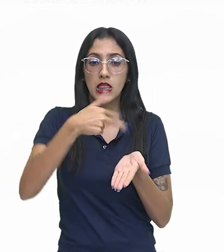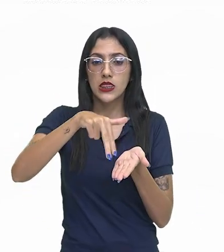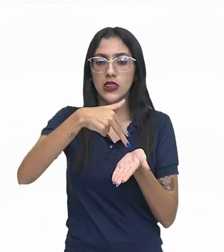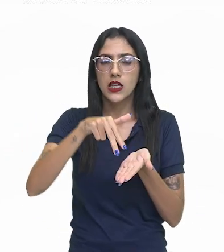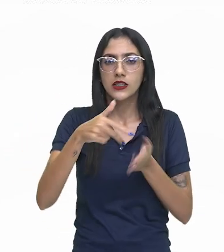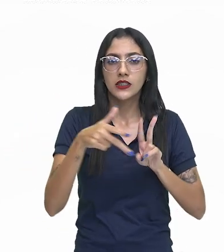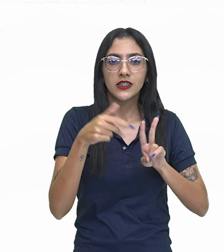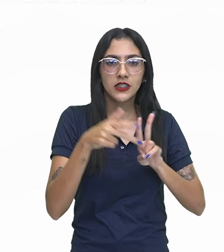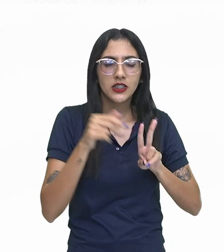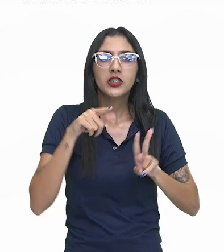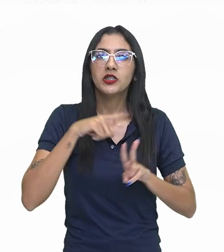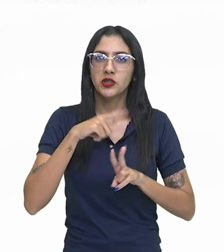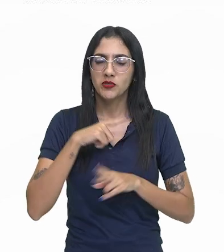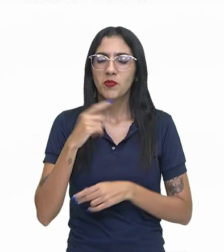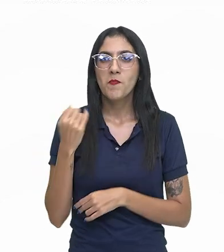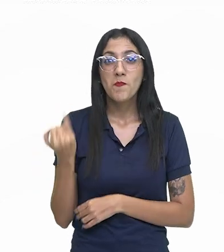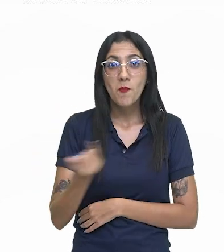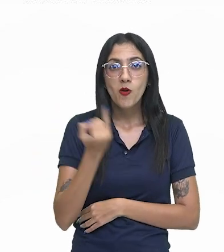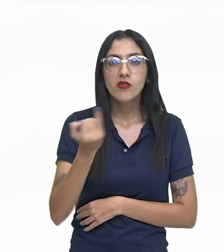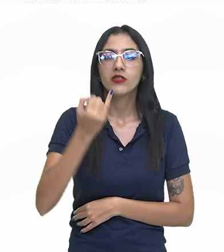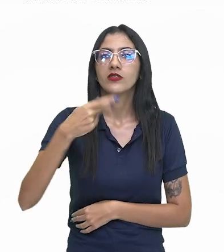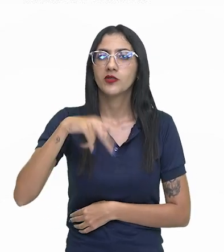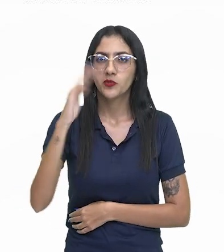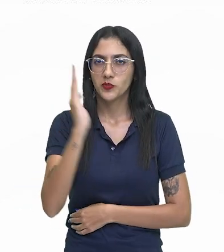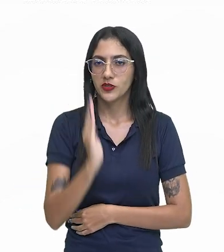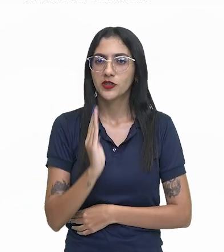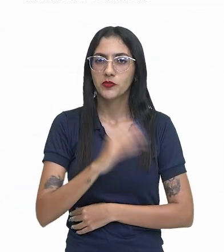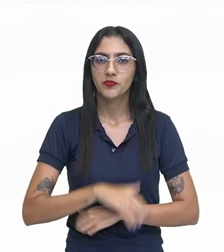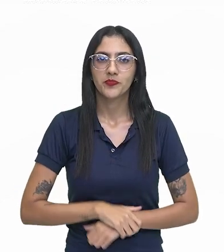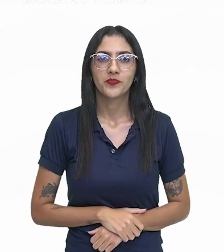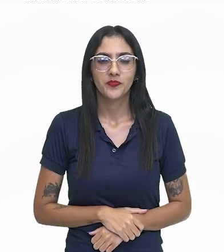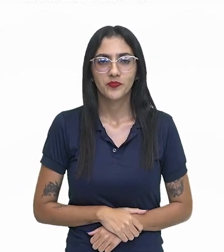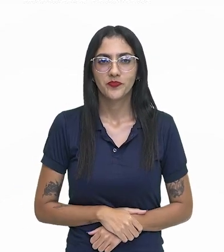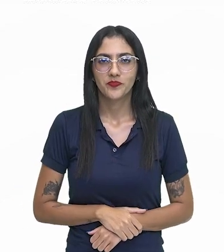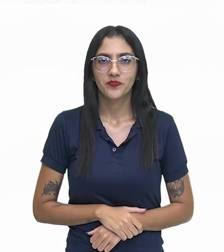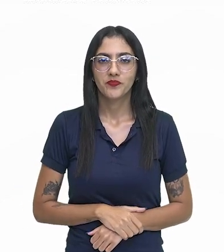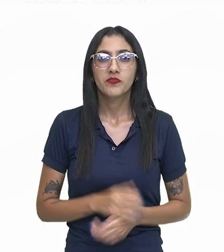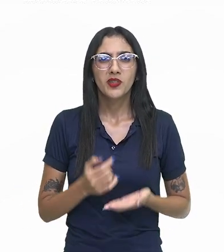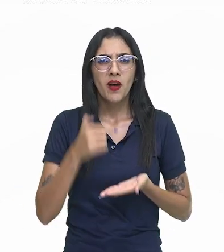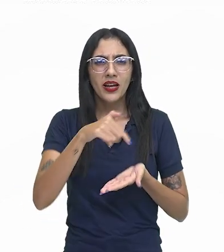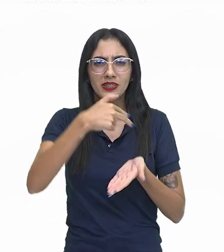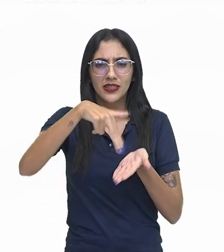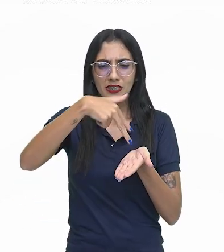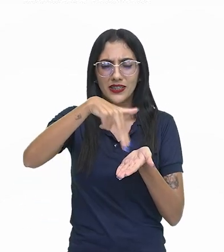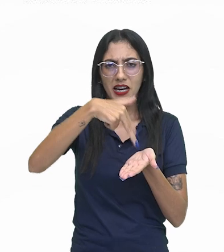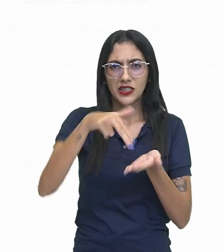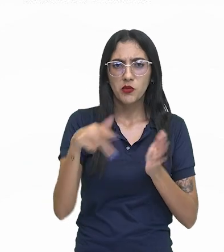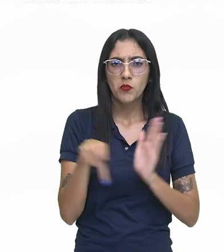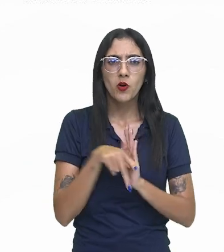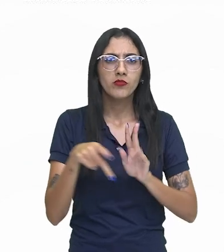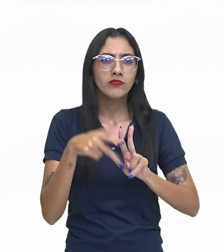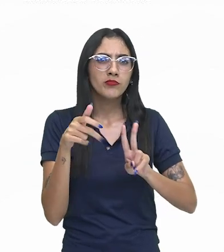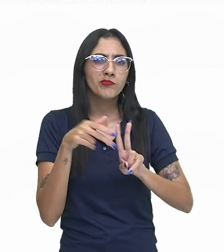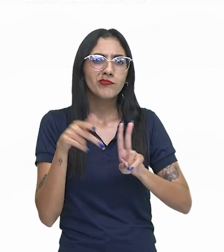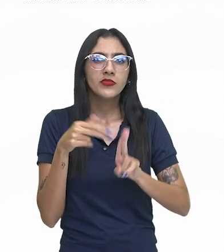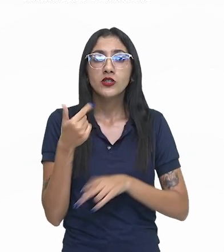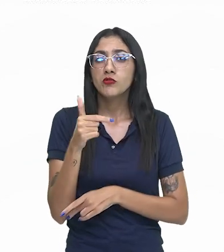a pioneira no Brasil. A dança indígena não possui a função de